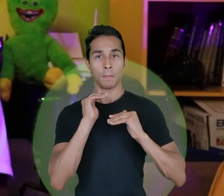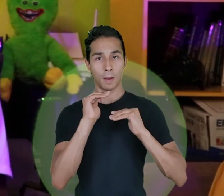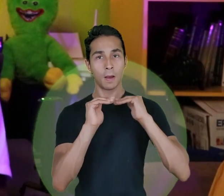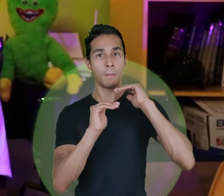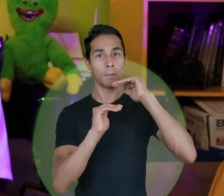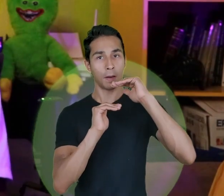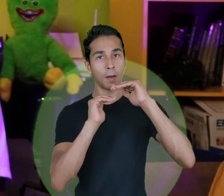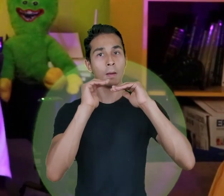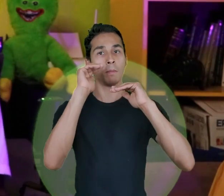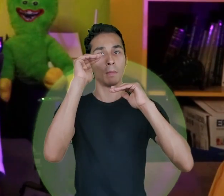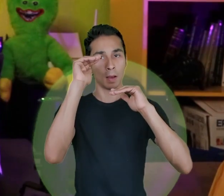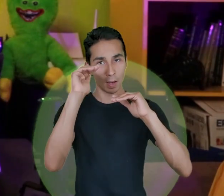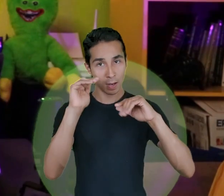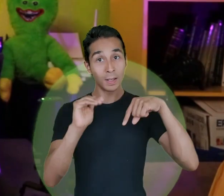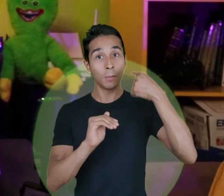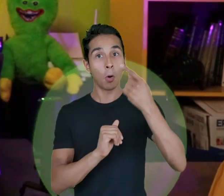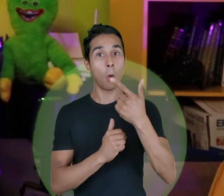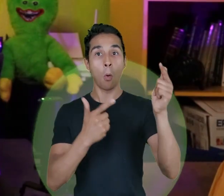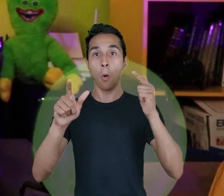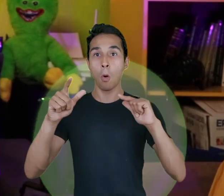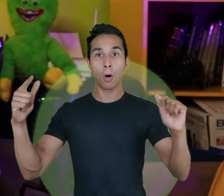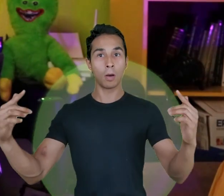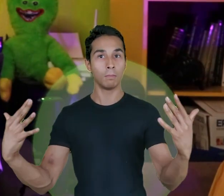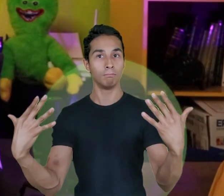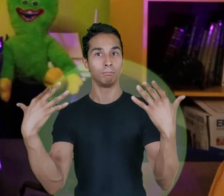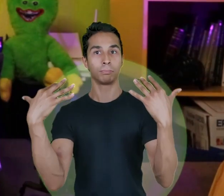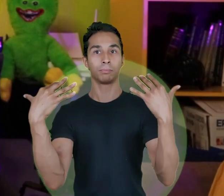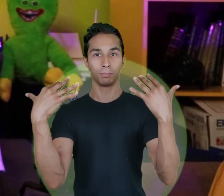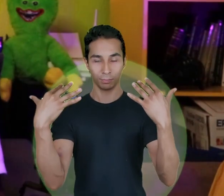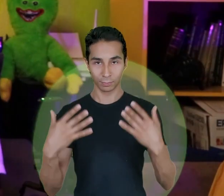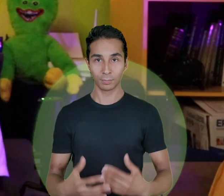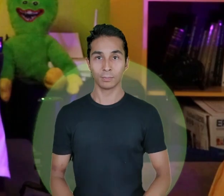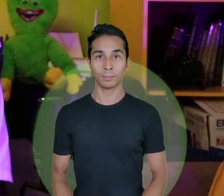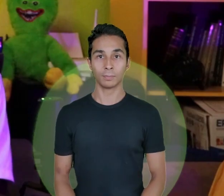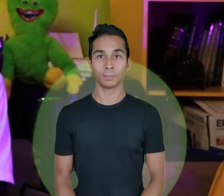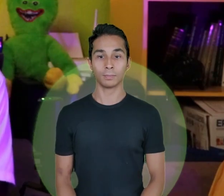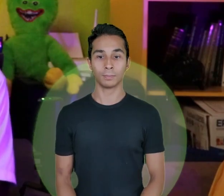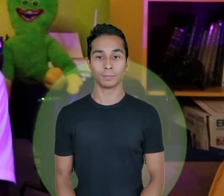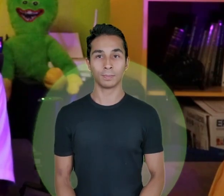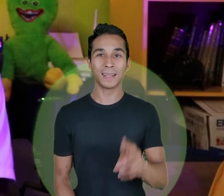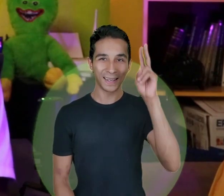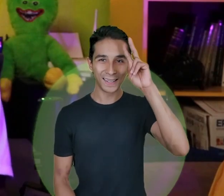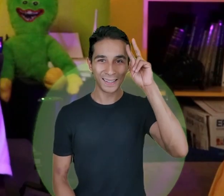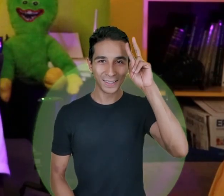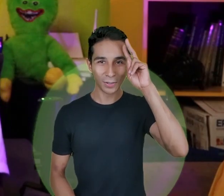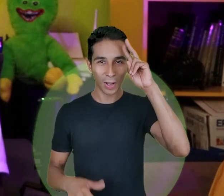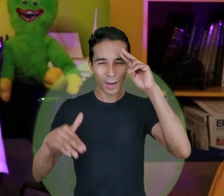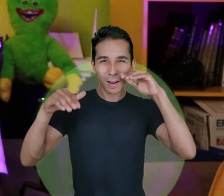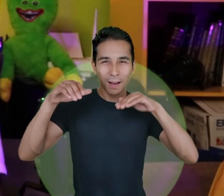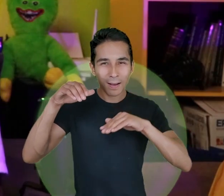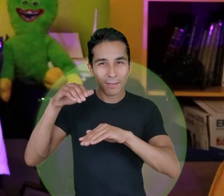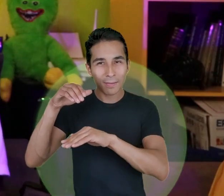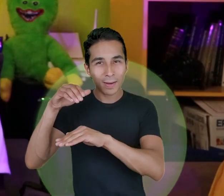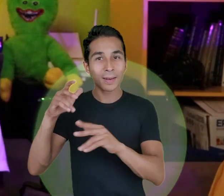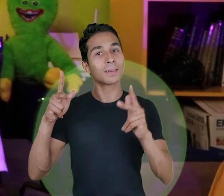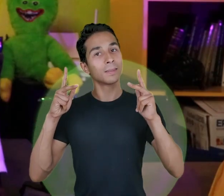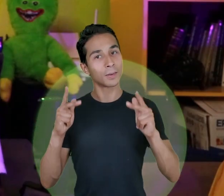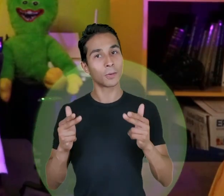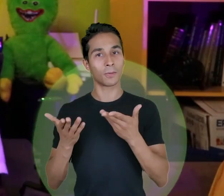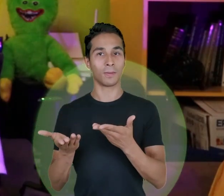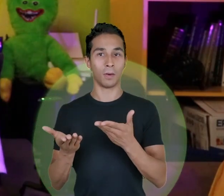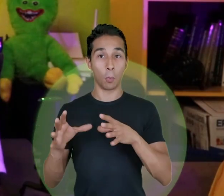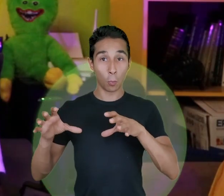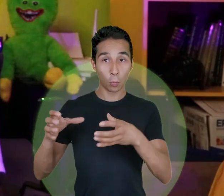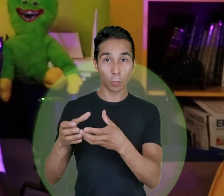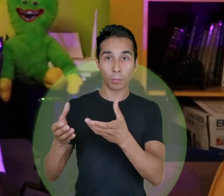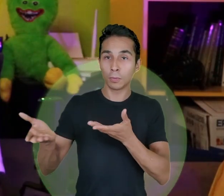uma galera aí que pode se espelhar em você também, né? Lembrando também um pouquinho do mito da caverna que a gente estava conversando antes, lidar com o